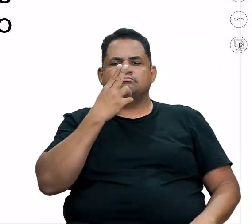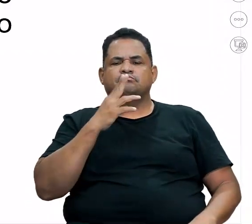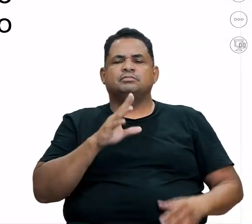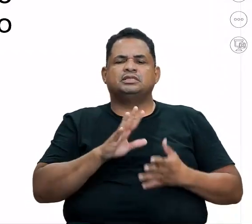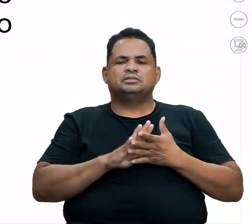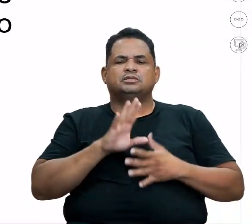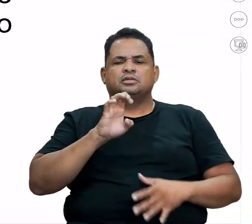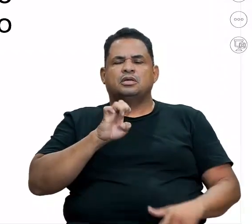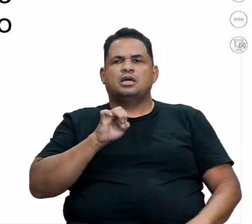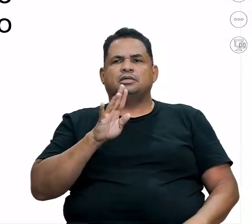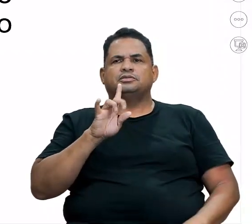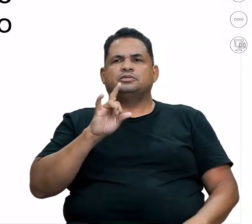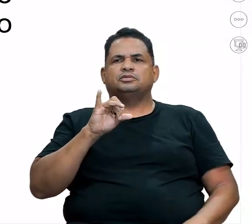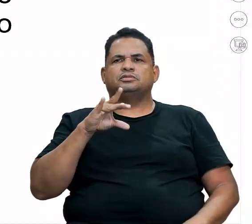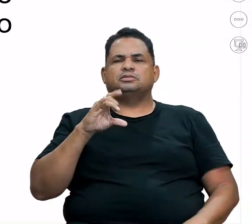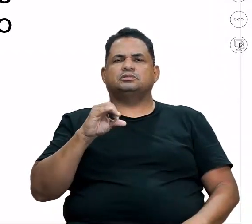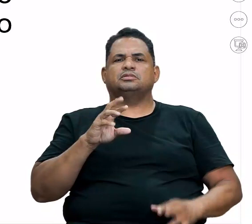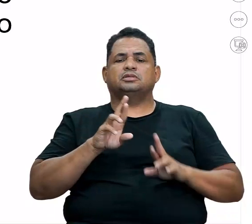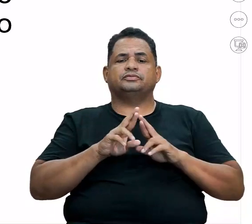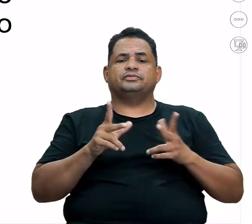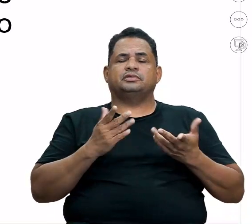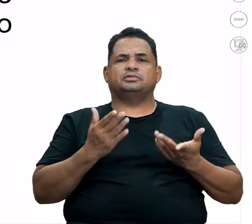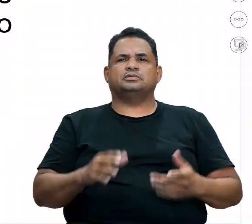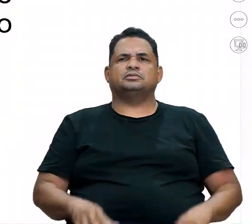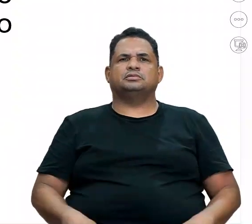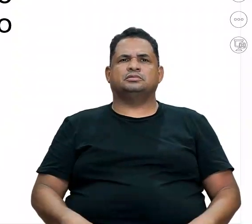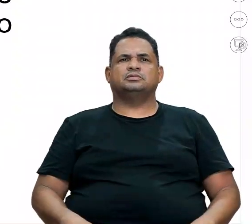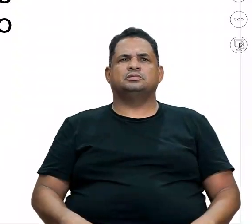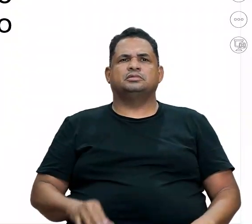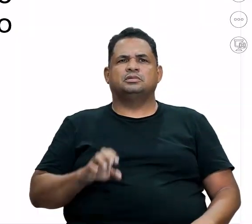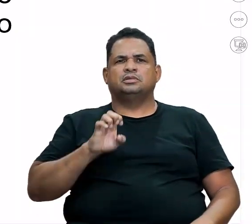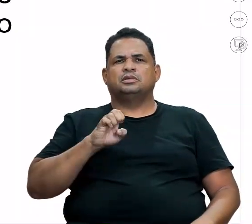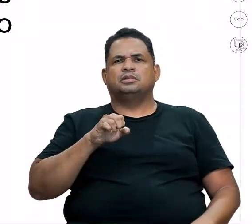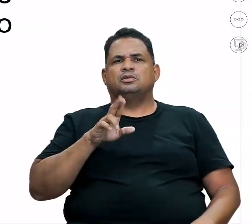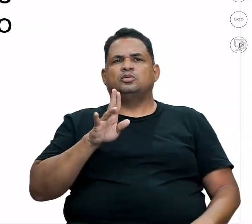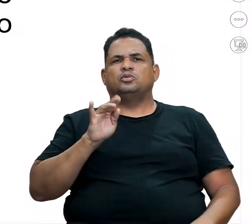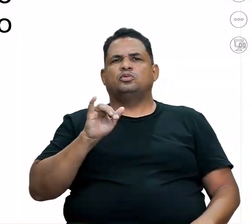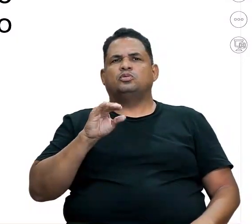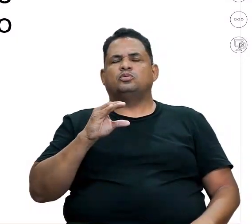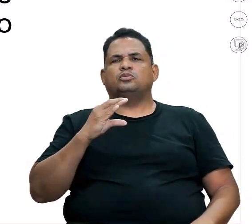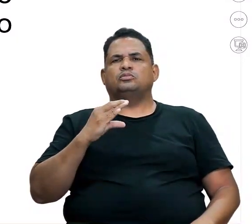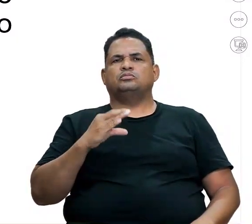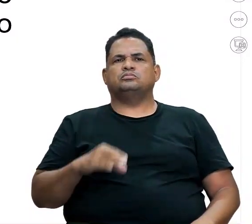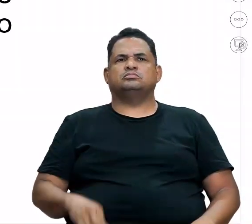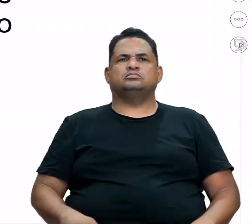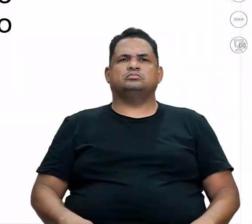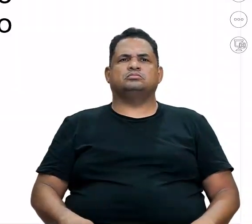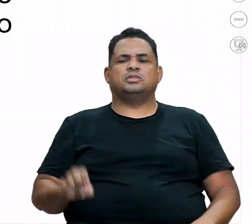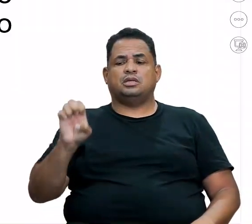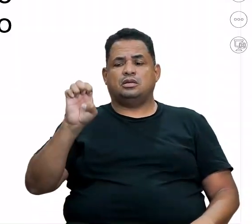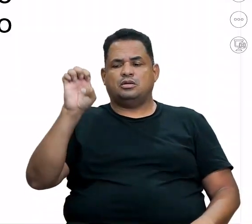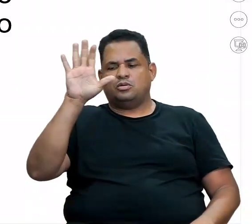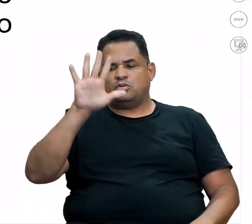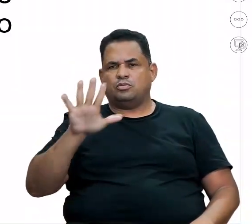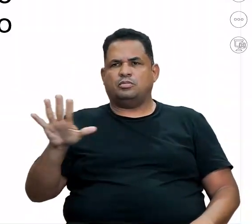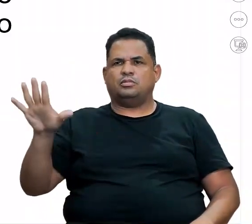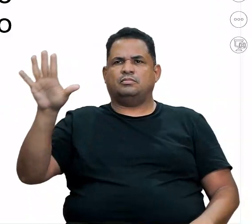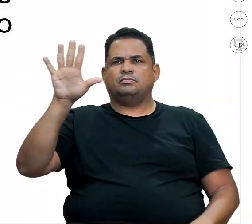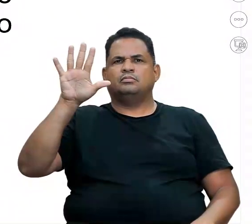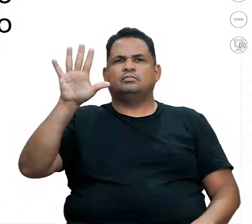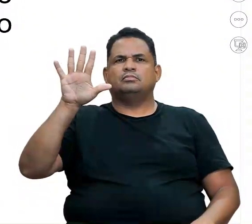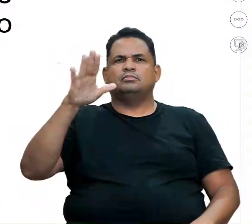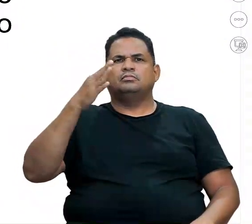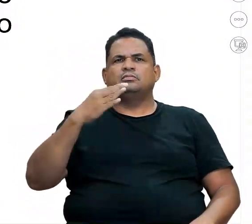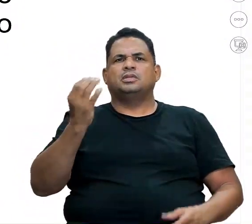etnocentrismo. A diferença é o seguinte: euro vem de Europa, né? Euro vem de Europa. E aqui é